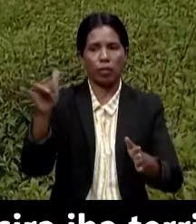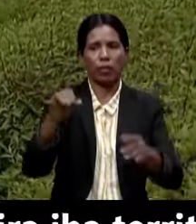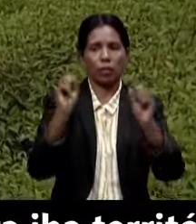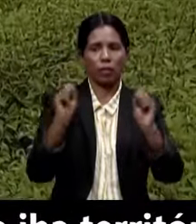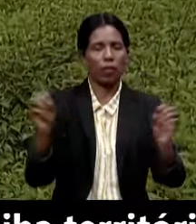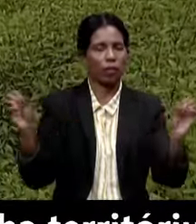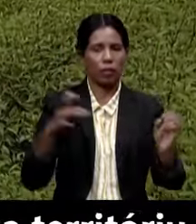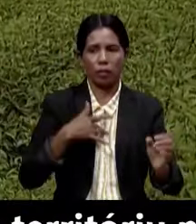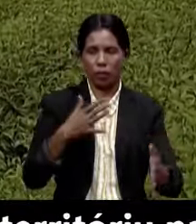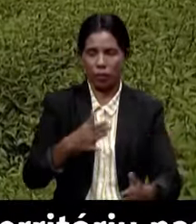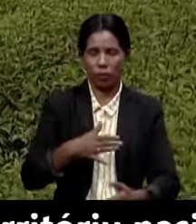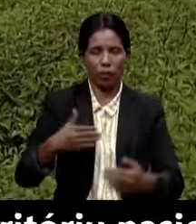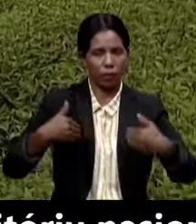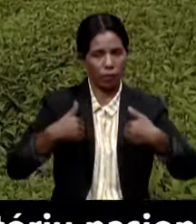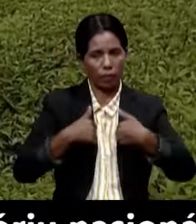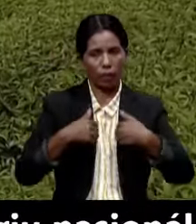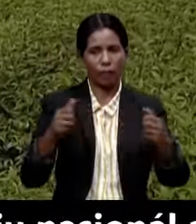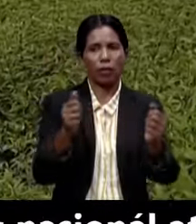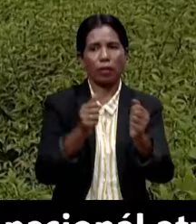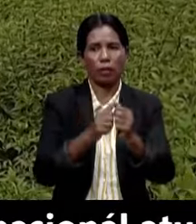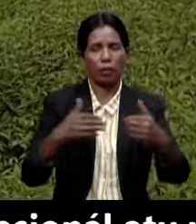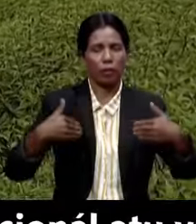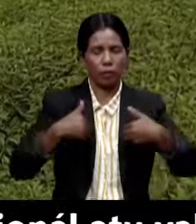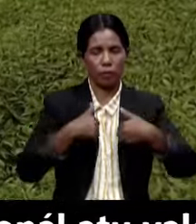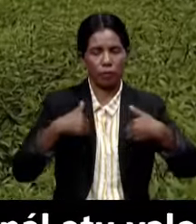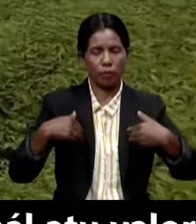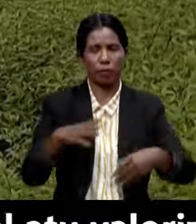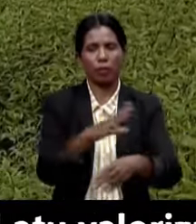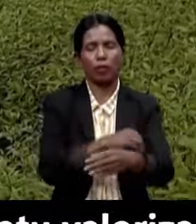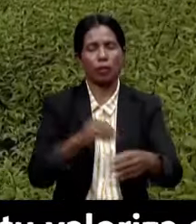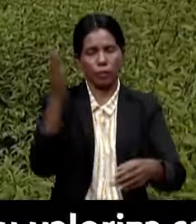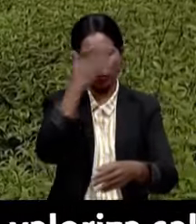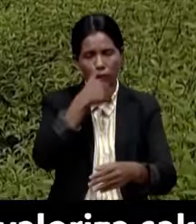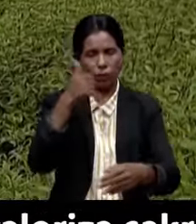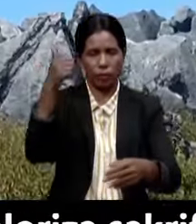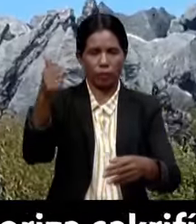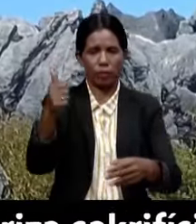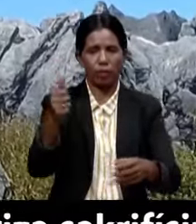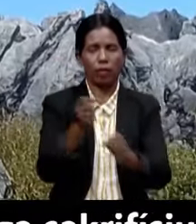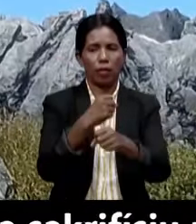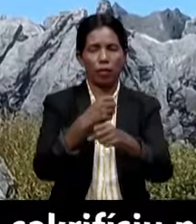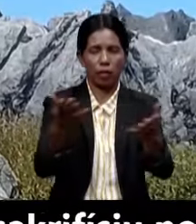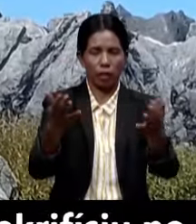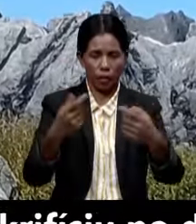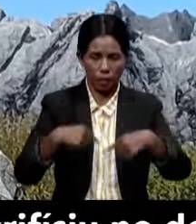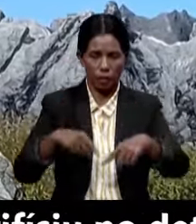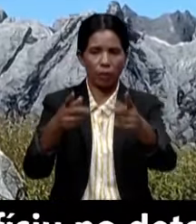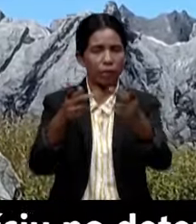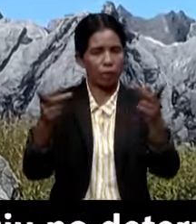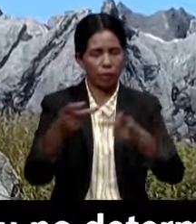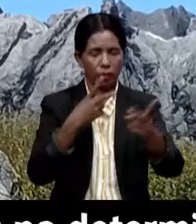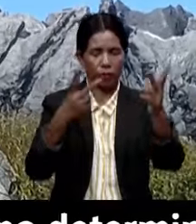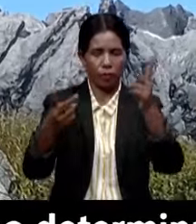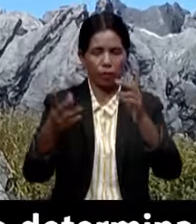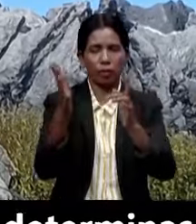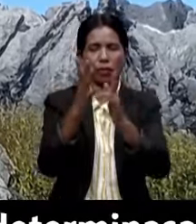la senti kolen. Acompanhe o balada fuik sira nilian nebe fura hakman tebes ain hakara ba sitio turístico